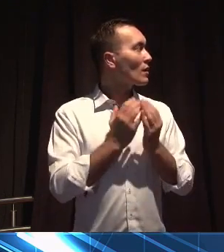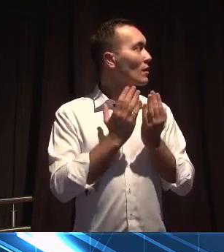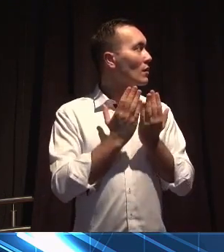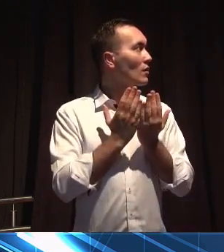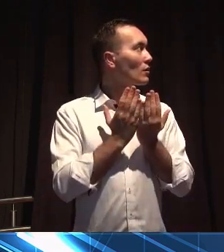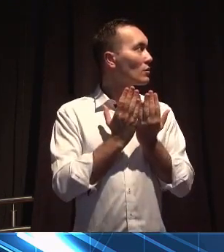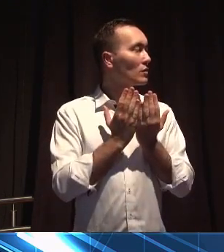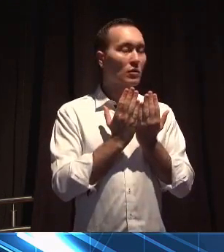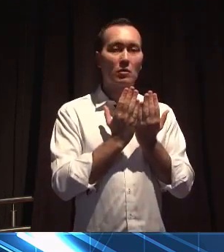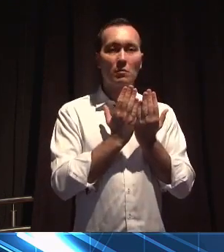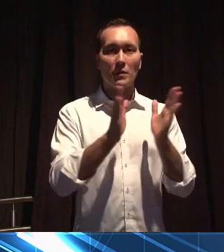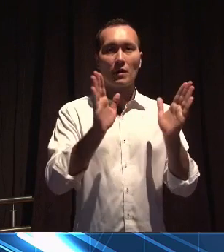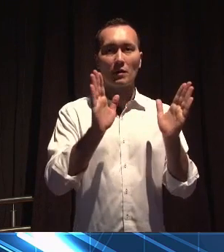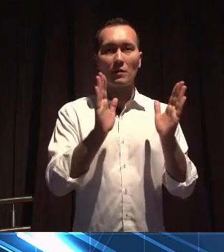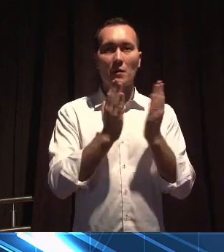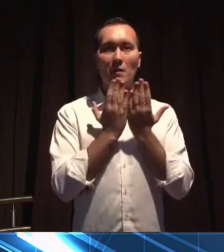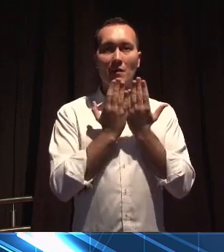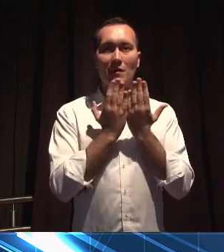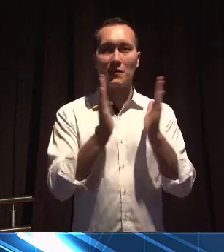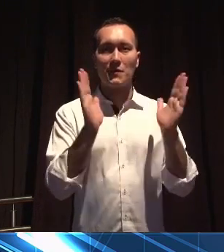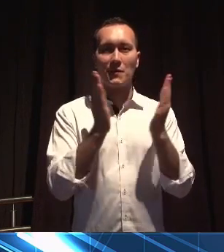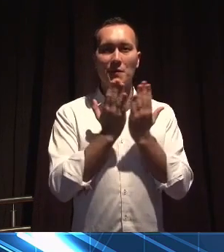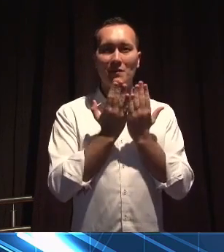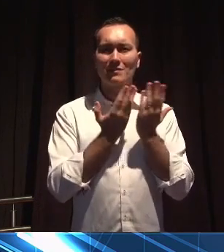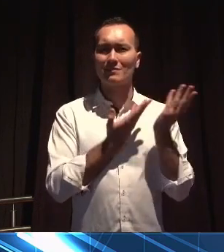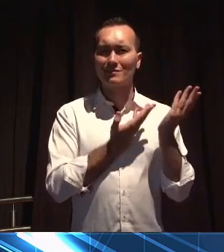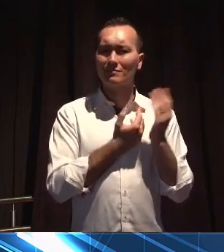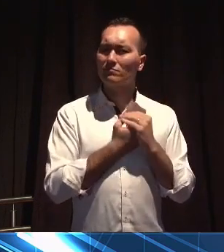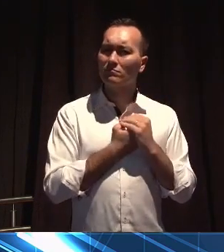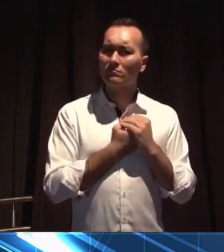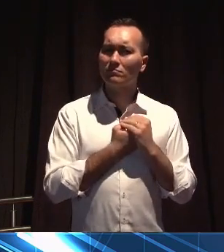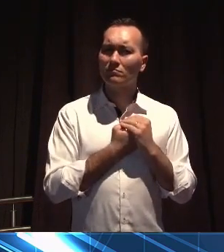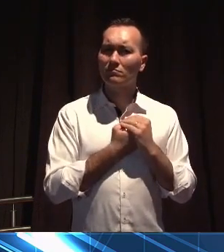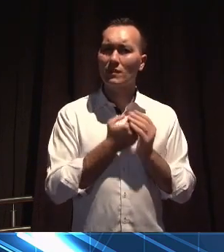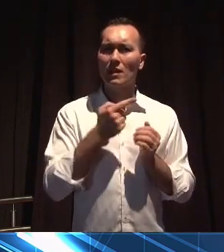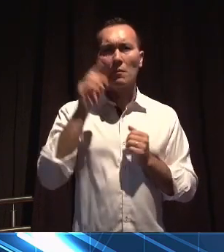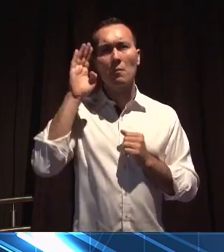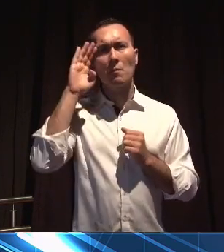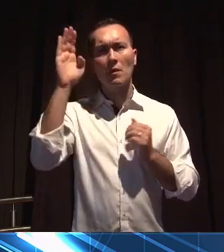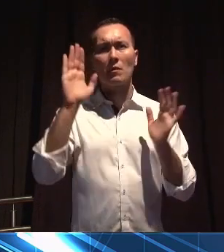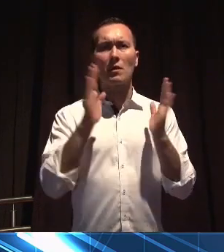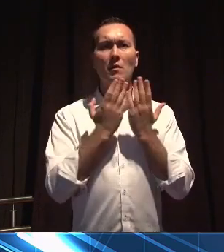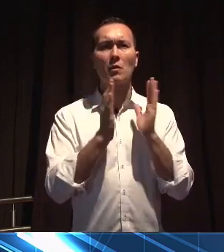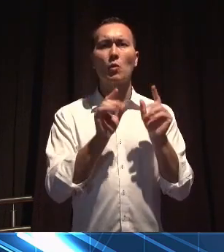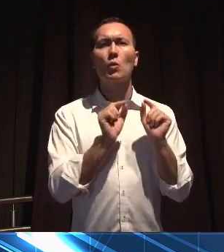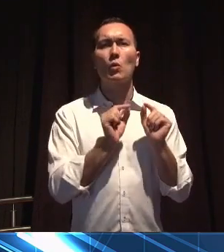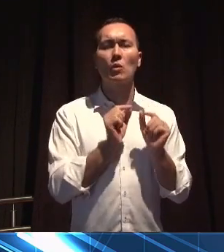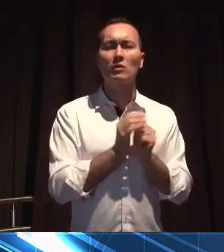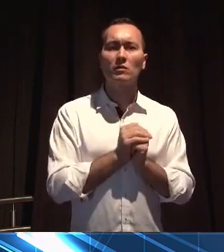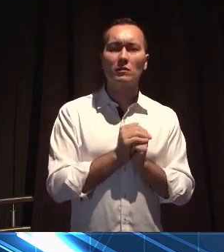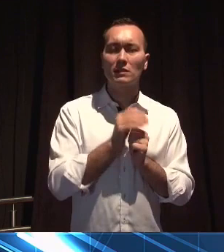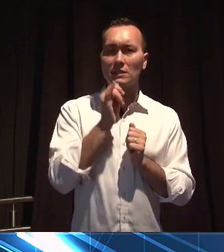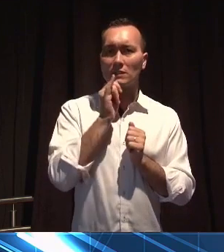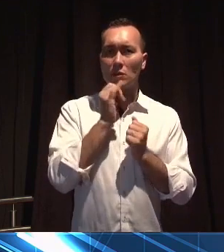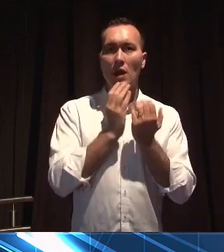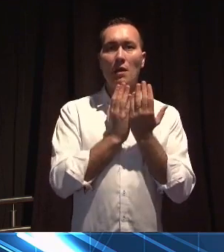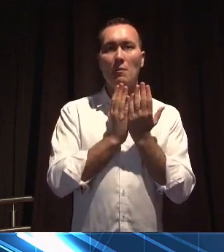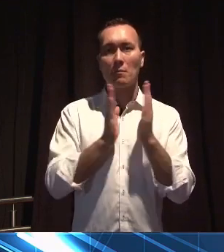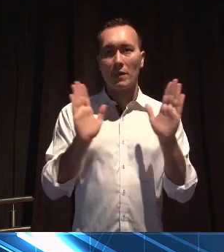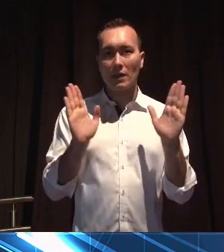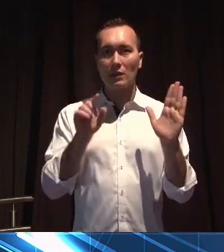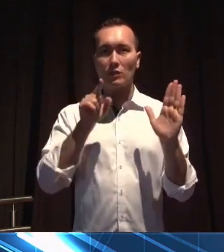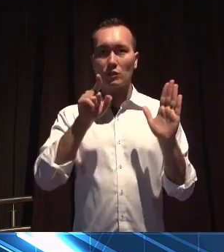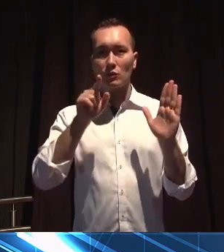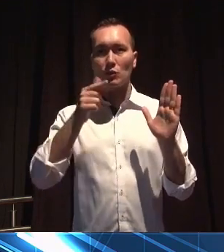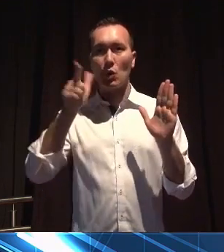tem essa coisa aí aberto e fechado né Como assim né então aberto para extensão fechado para modificação as